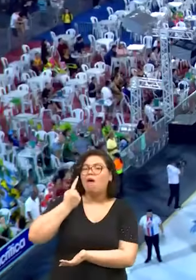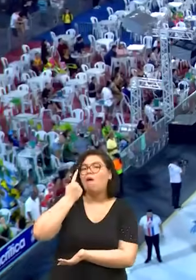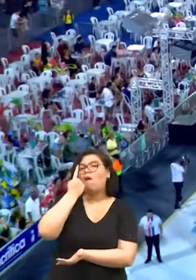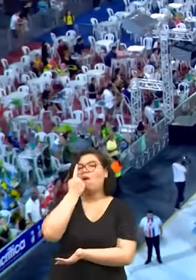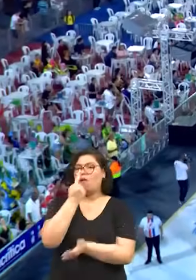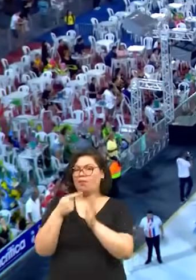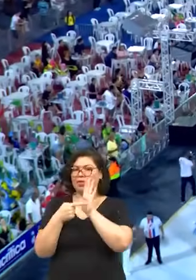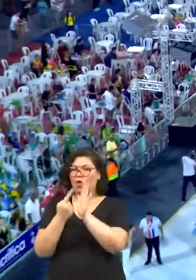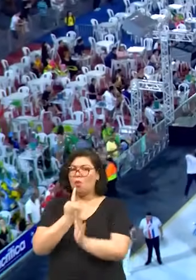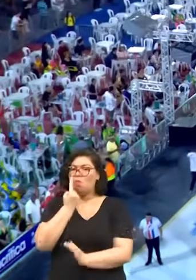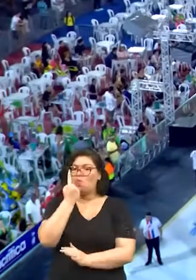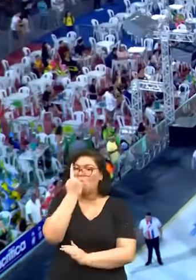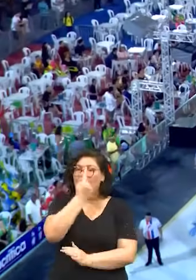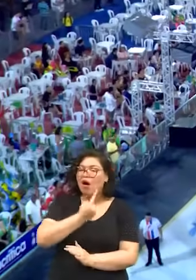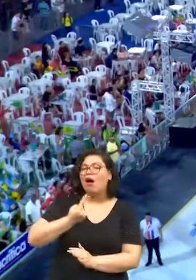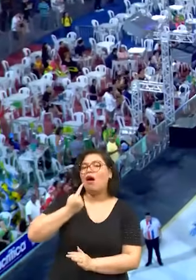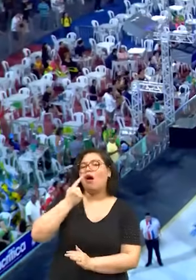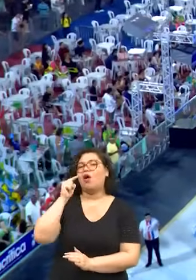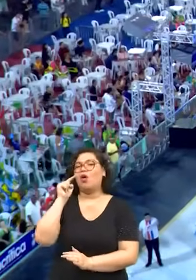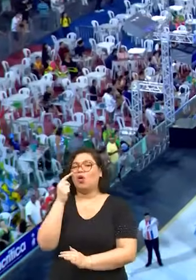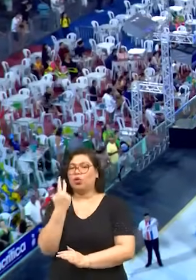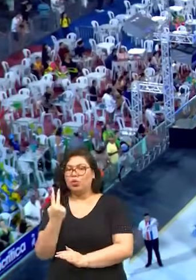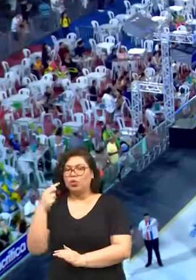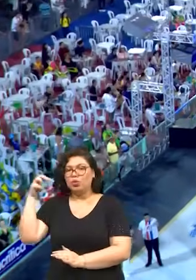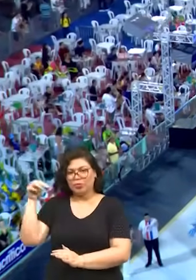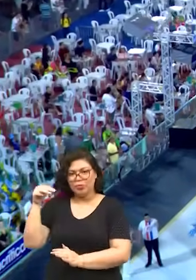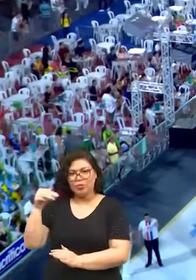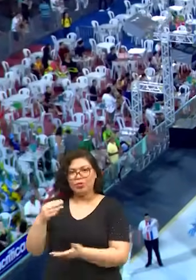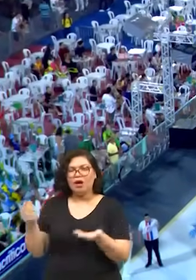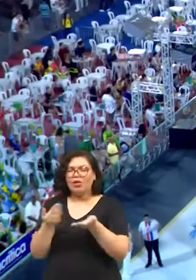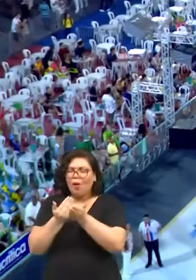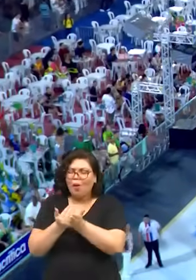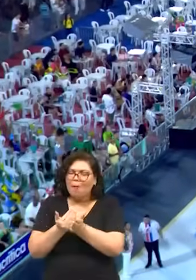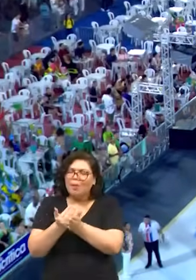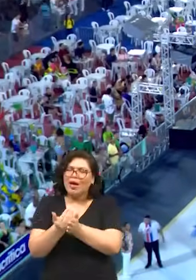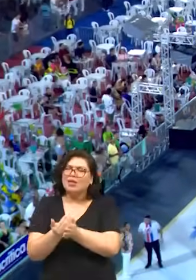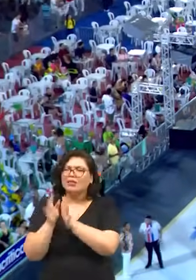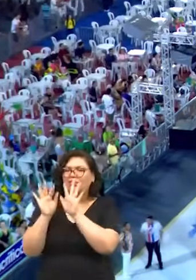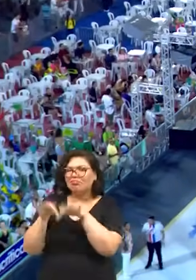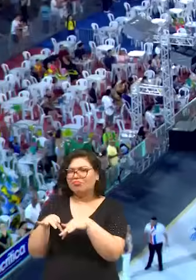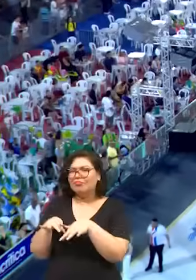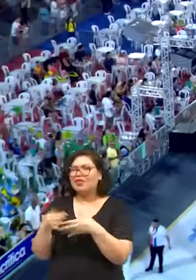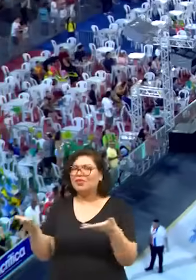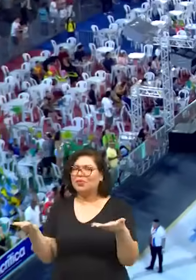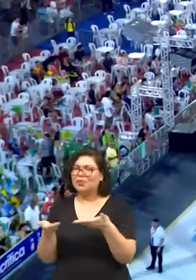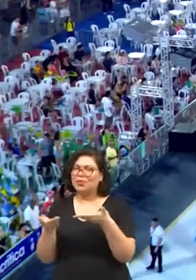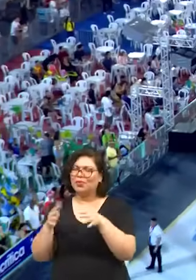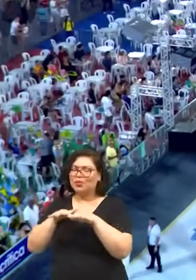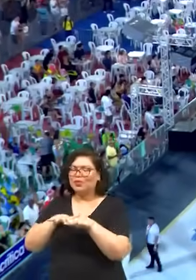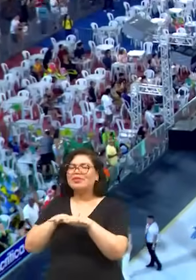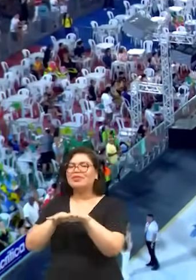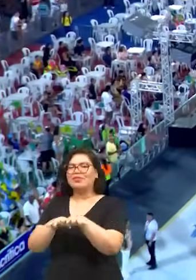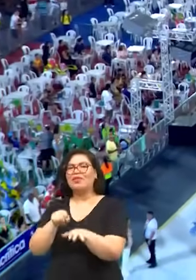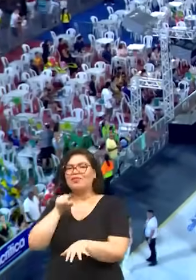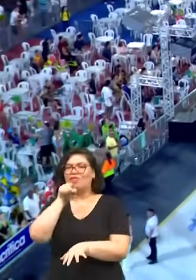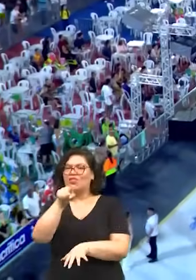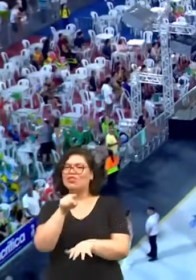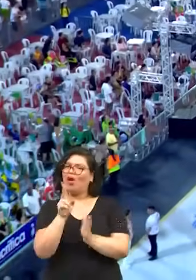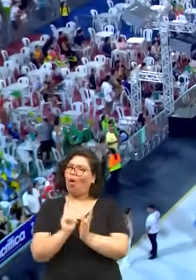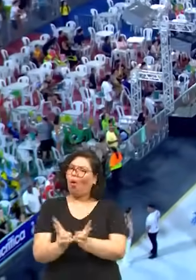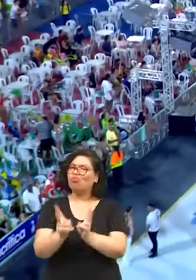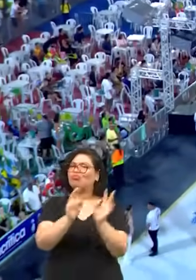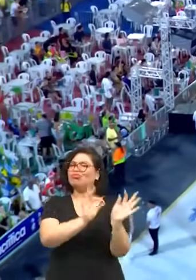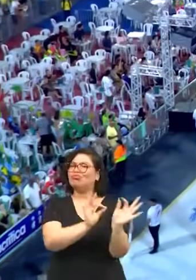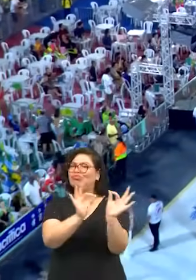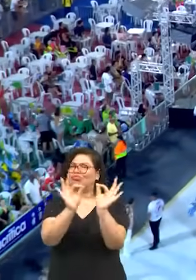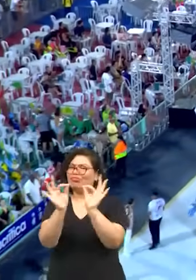ser mais precisa. Vai começando a se despedir da Passarela do Samba na noite de hoje. Você segue acompanhando tudo